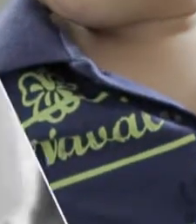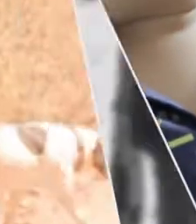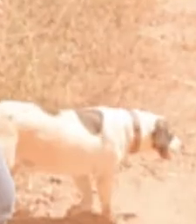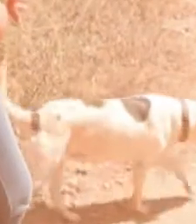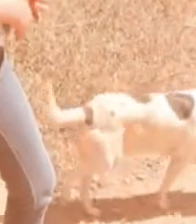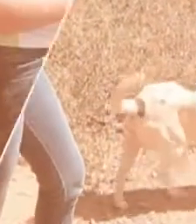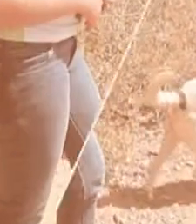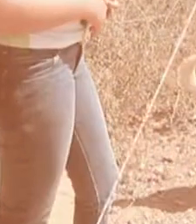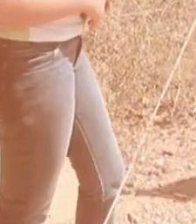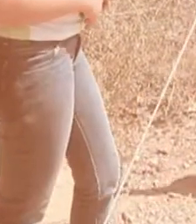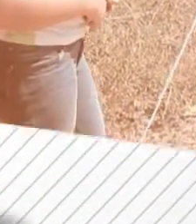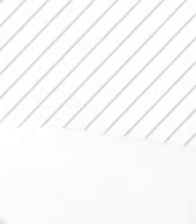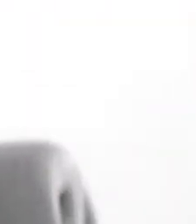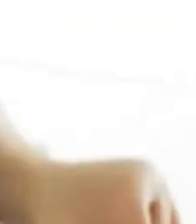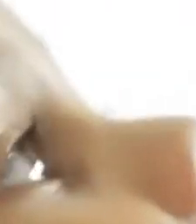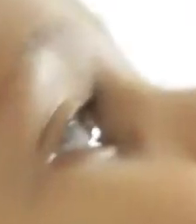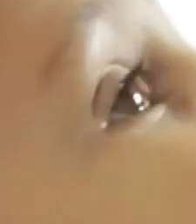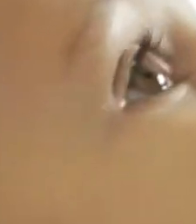Música